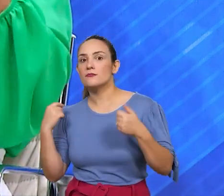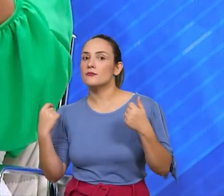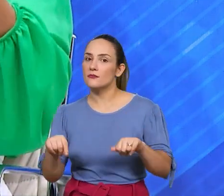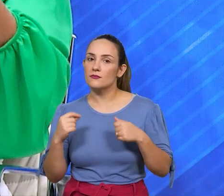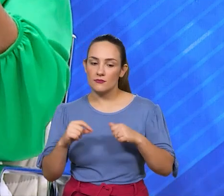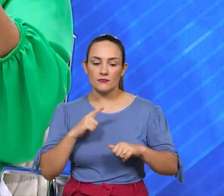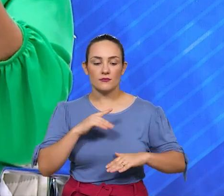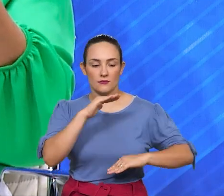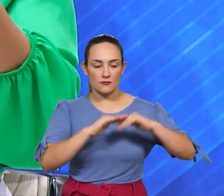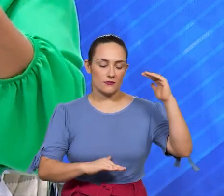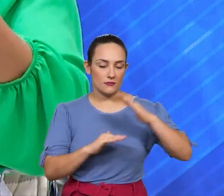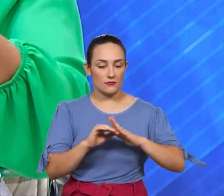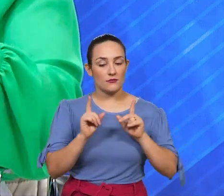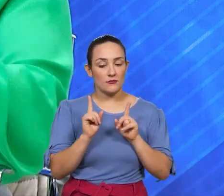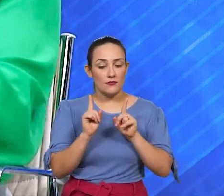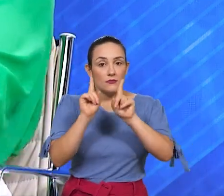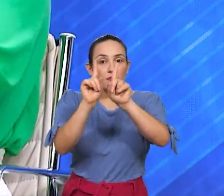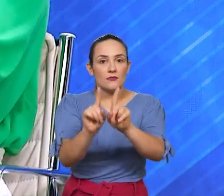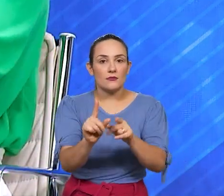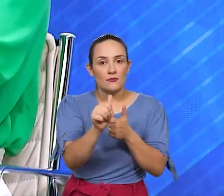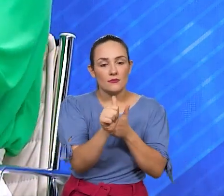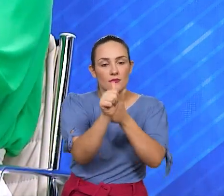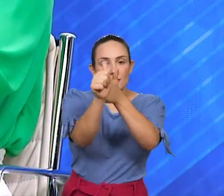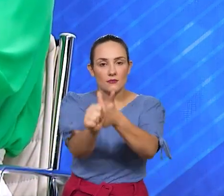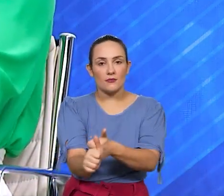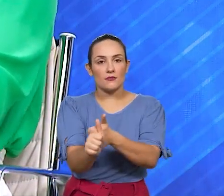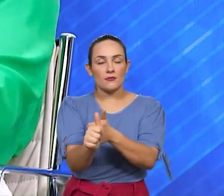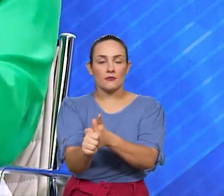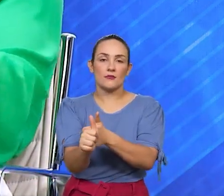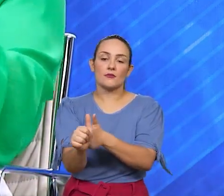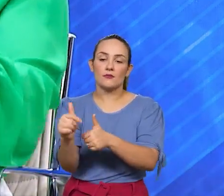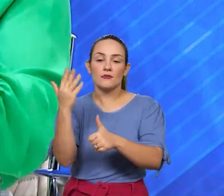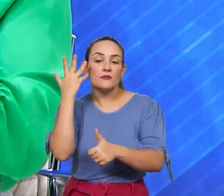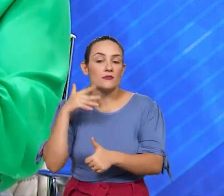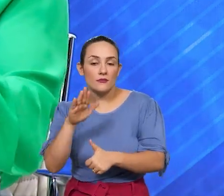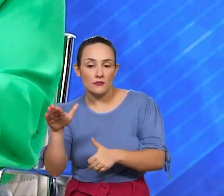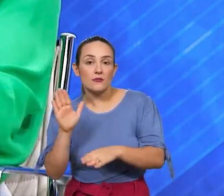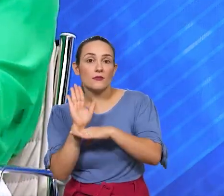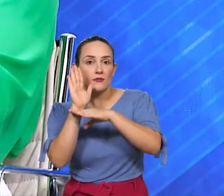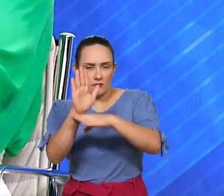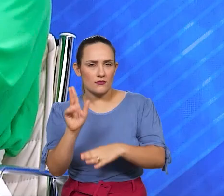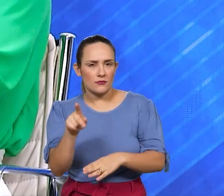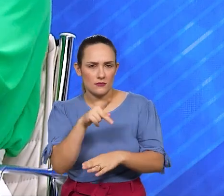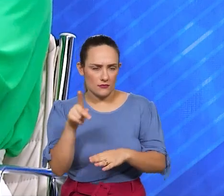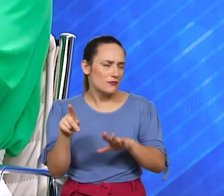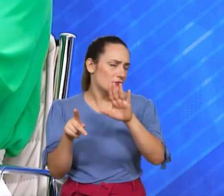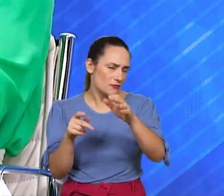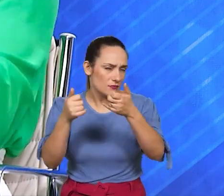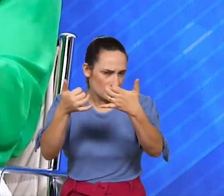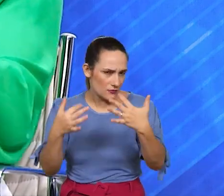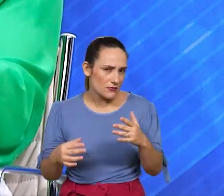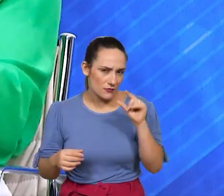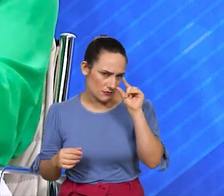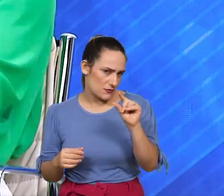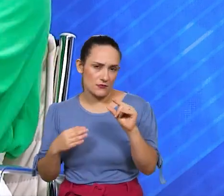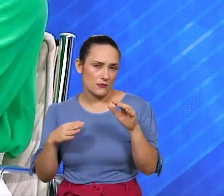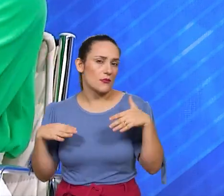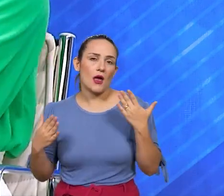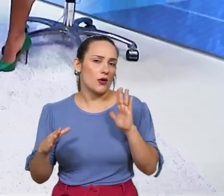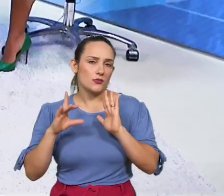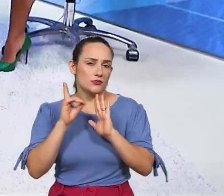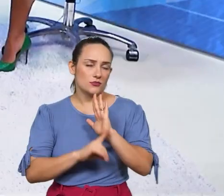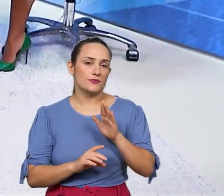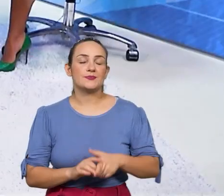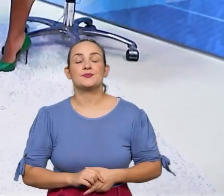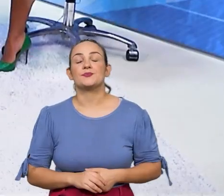de ter um profissional ali para auxiliar esses professores em sala de aula. Doutora, fala um pouco para nós sobre esse